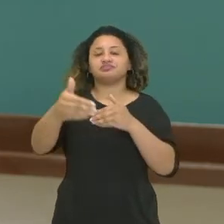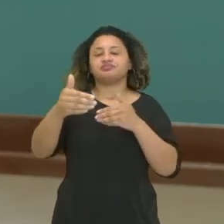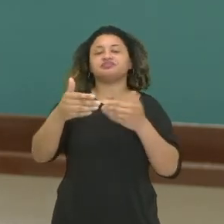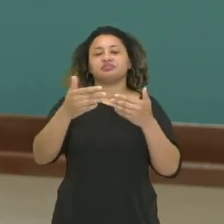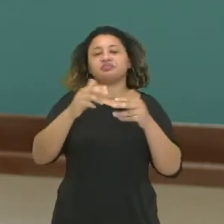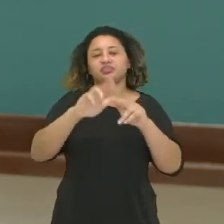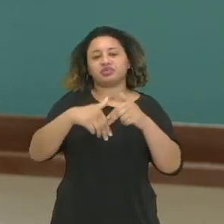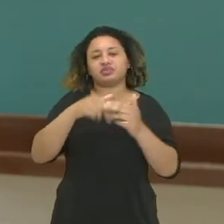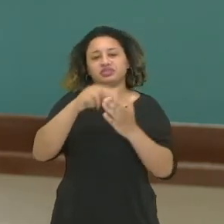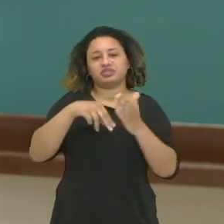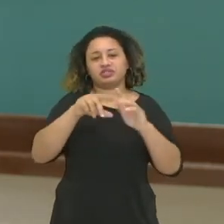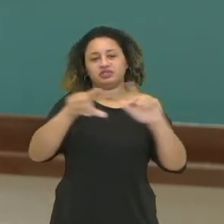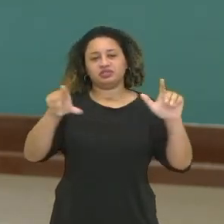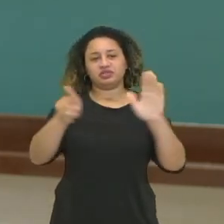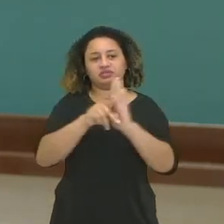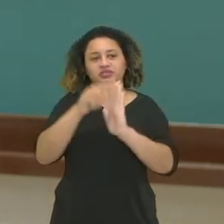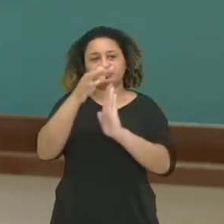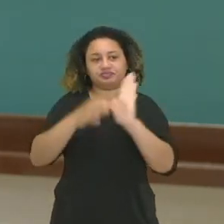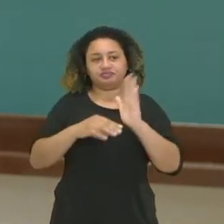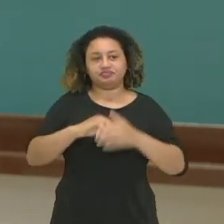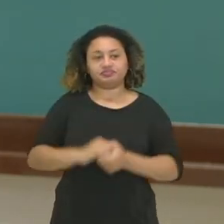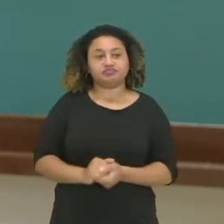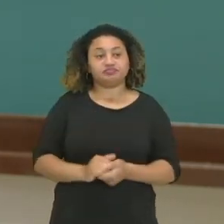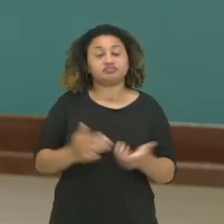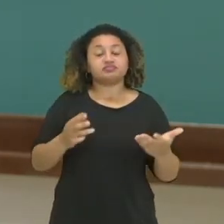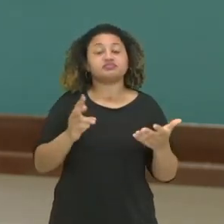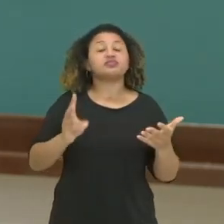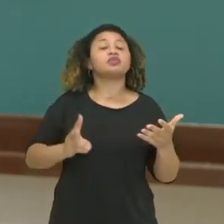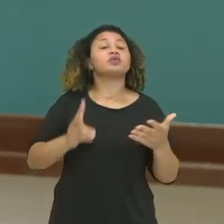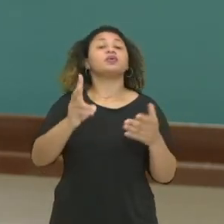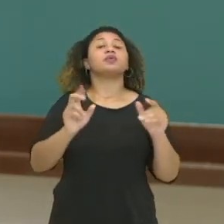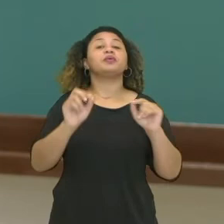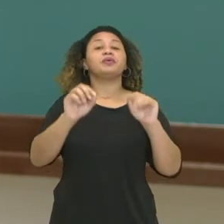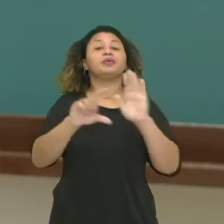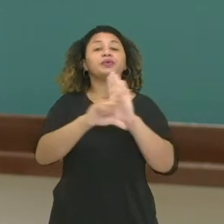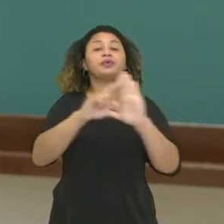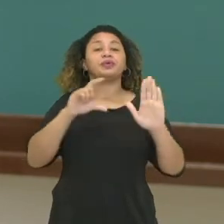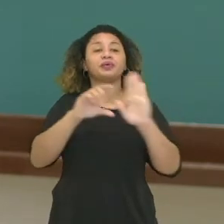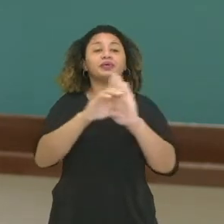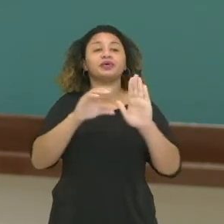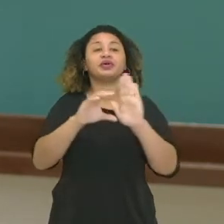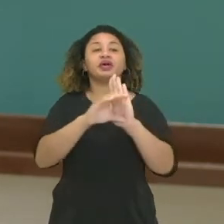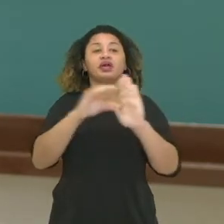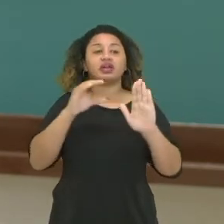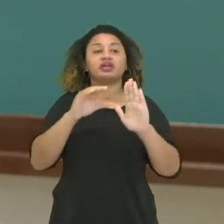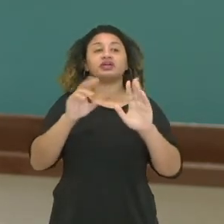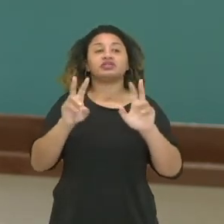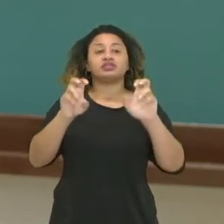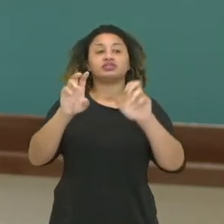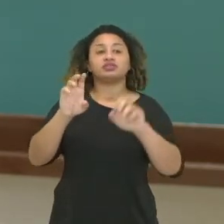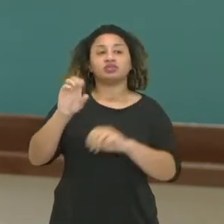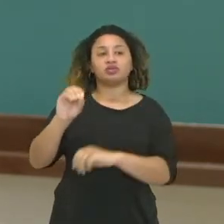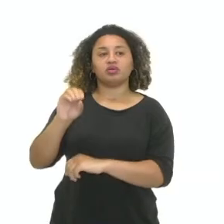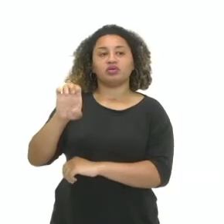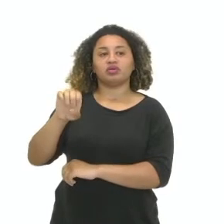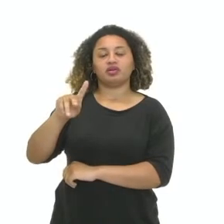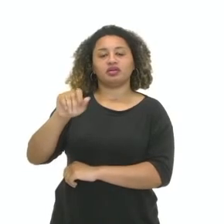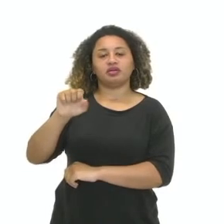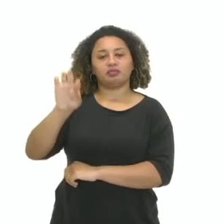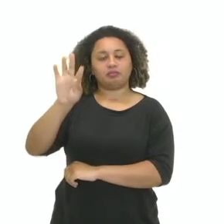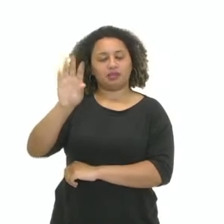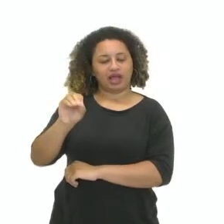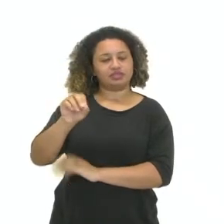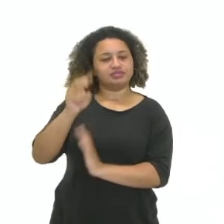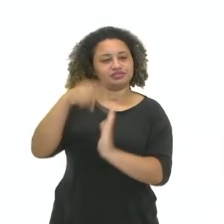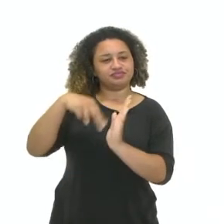da leitura do texto. Seguimos agora com o capítulo intitulado O Emplasto.